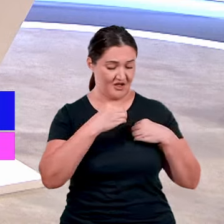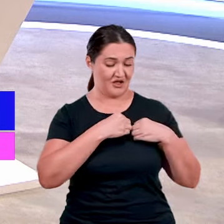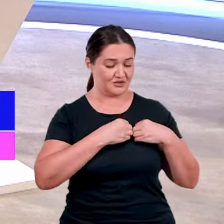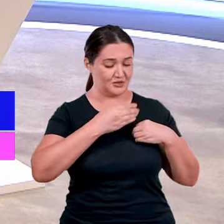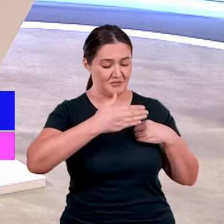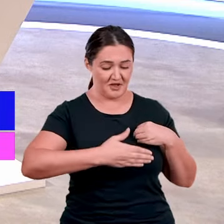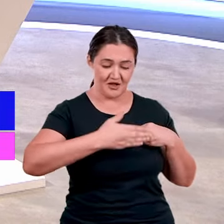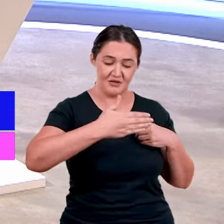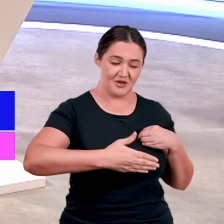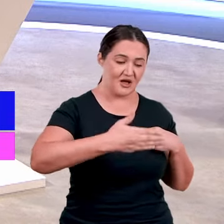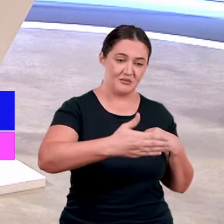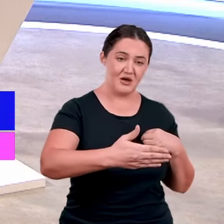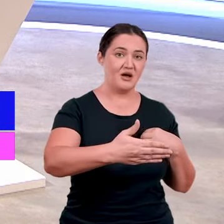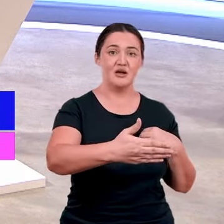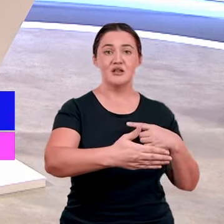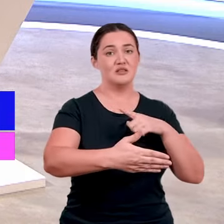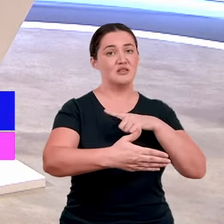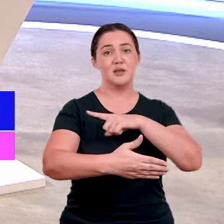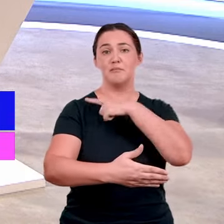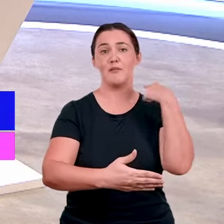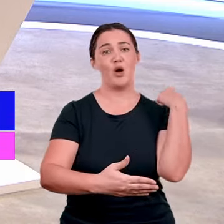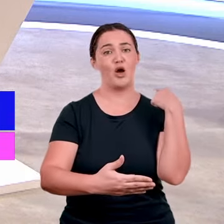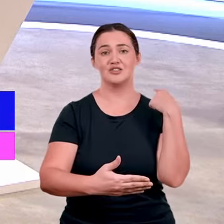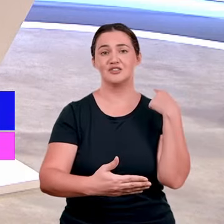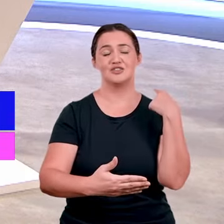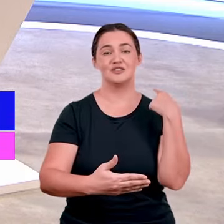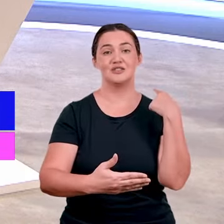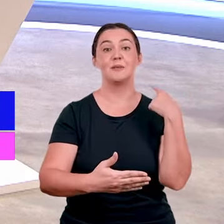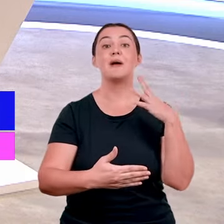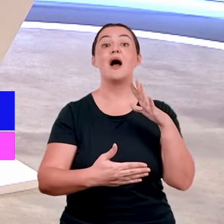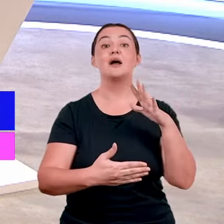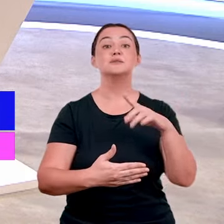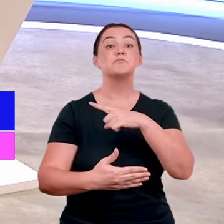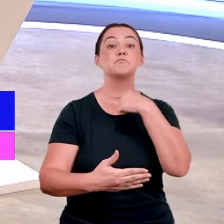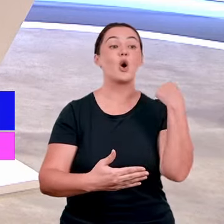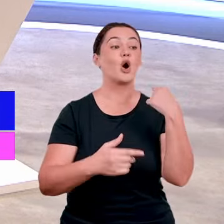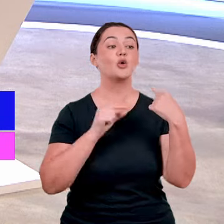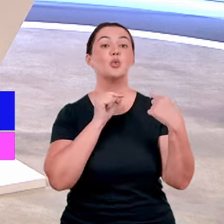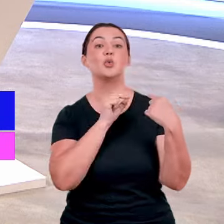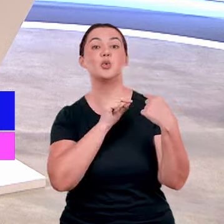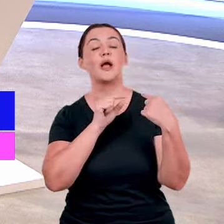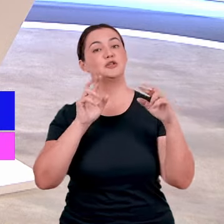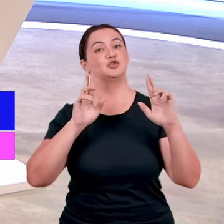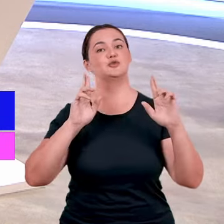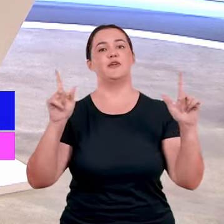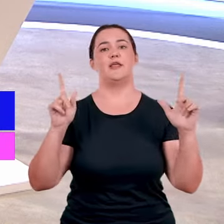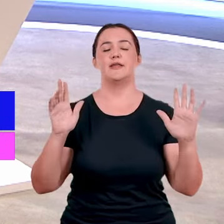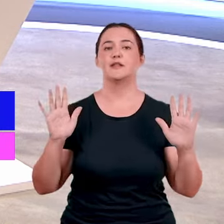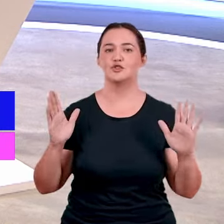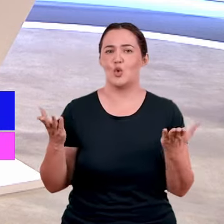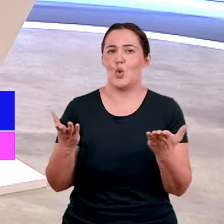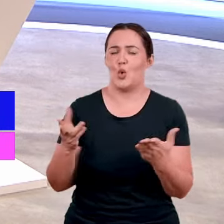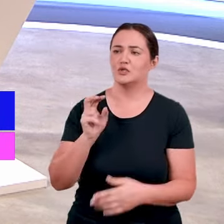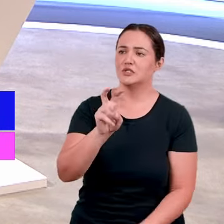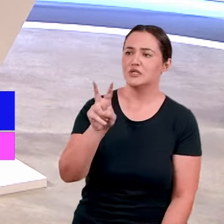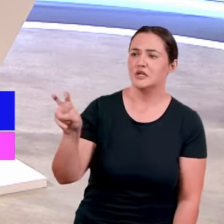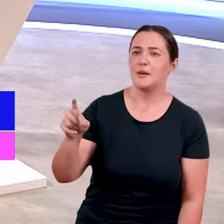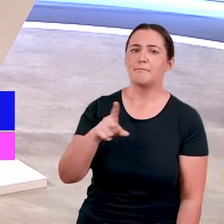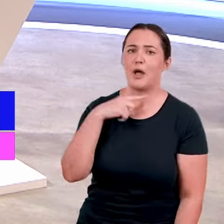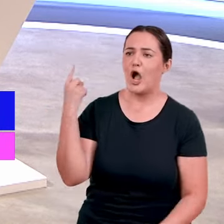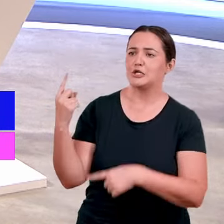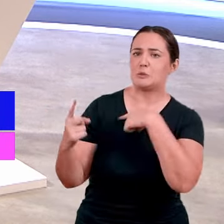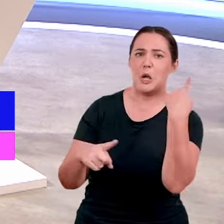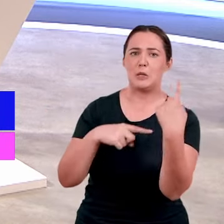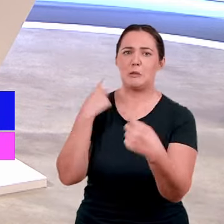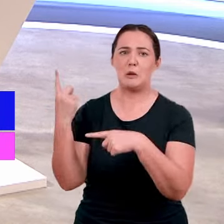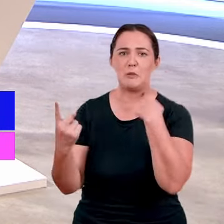pecado. E esta morte, que é a consequência do pecado, ela se diferencia dessa morte que eu